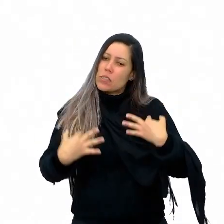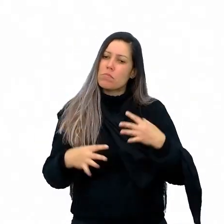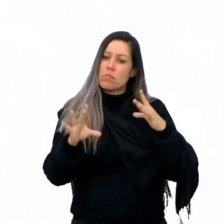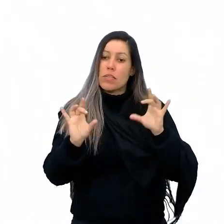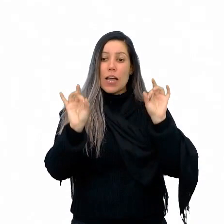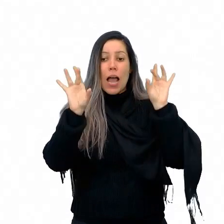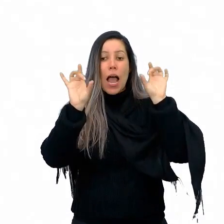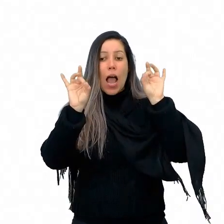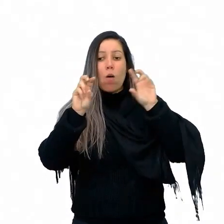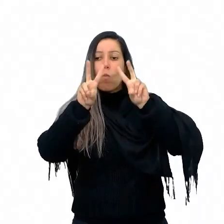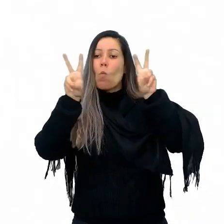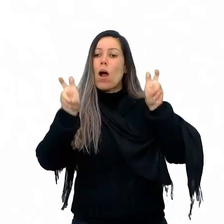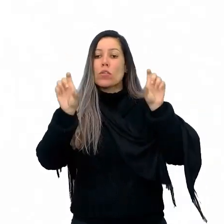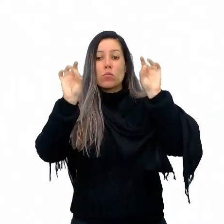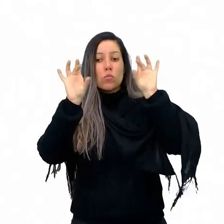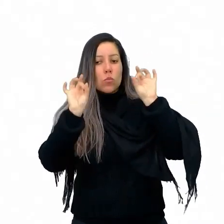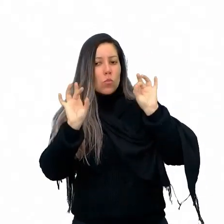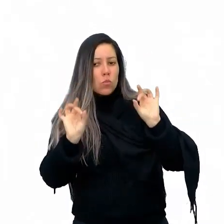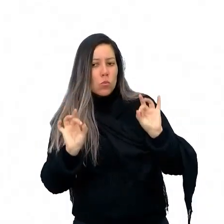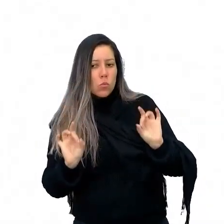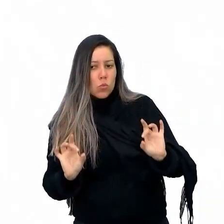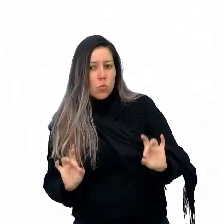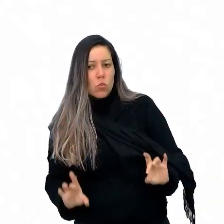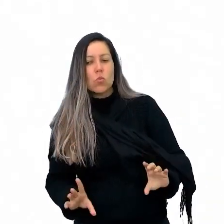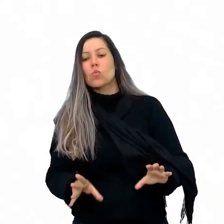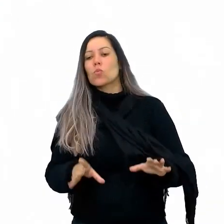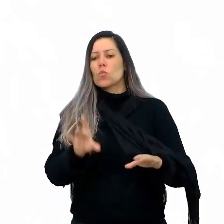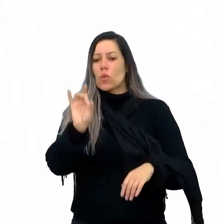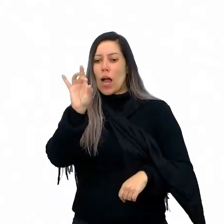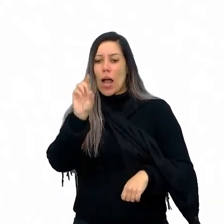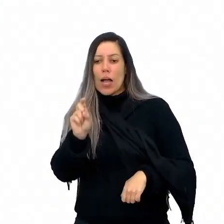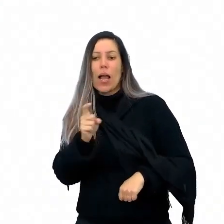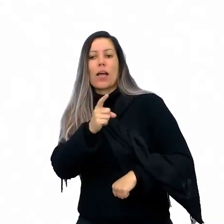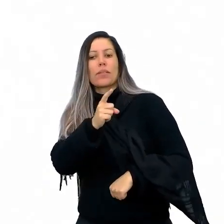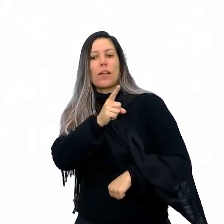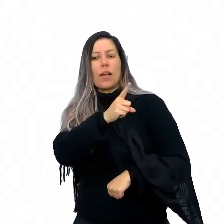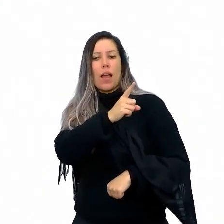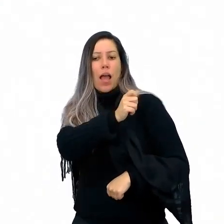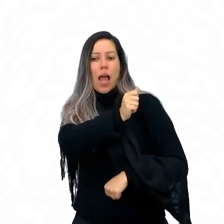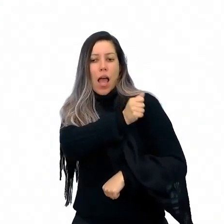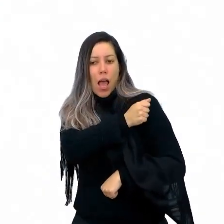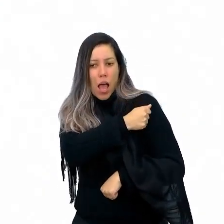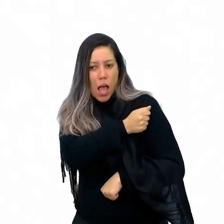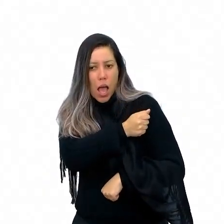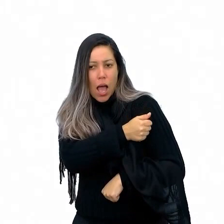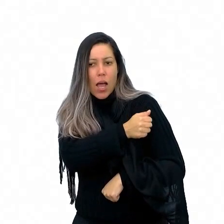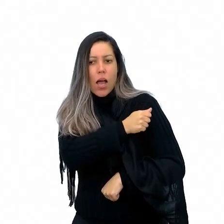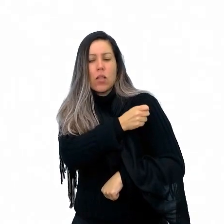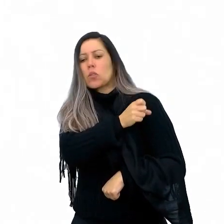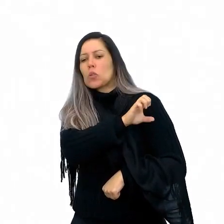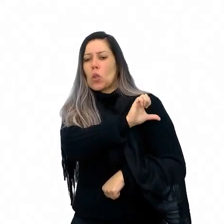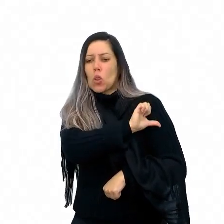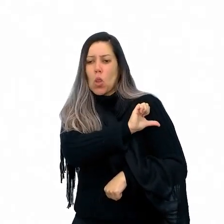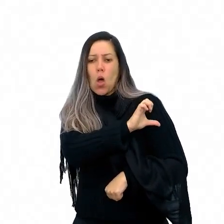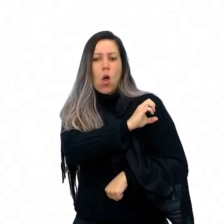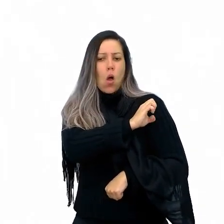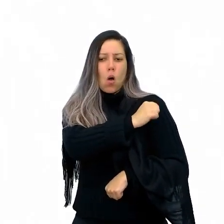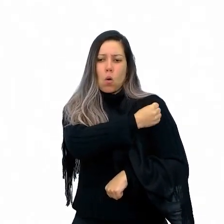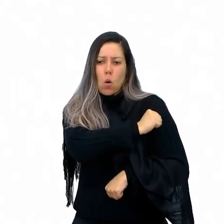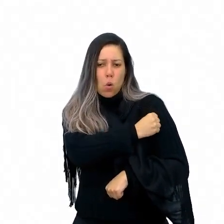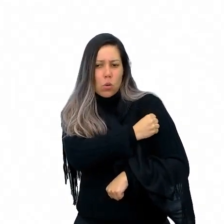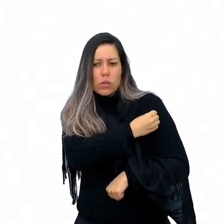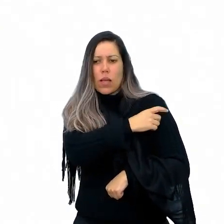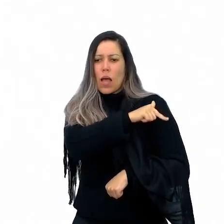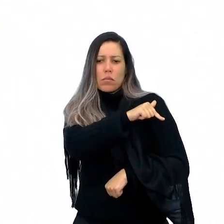aquela que vai olhar de fato para cada ano, para cada série, né? De todo a educação básica, a partir